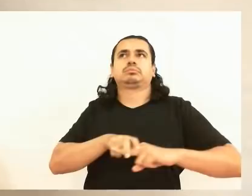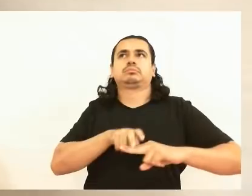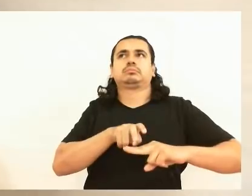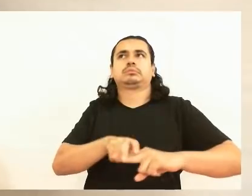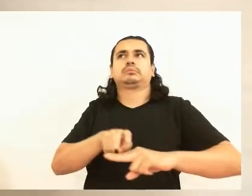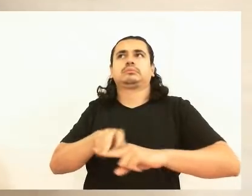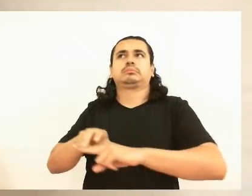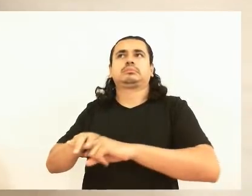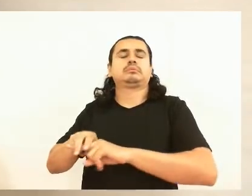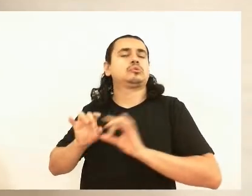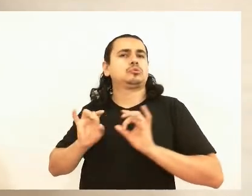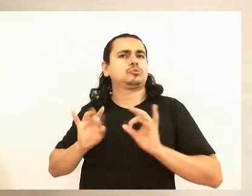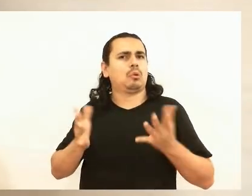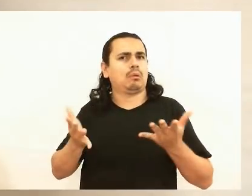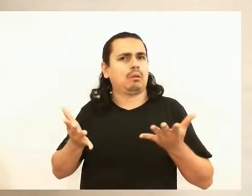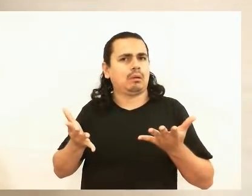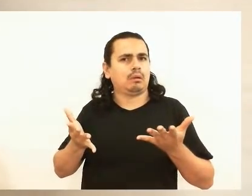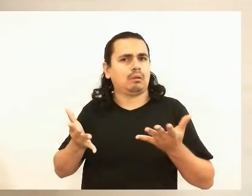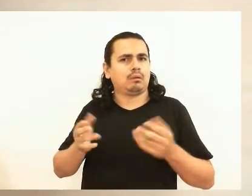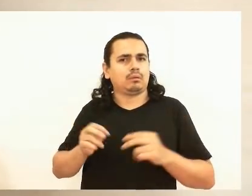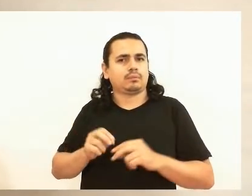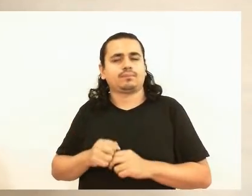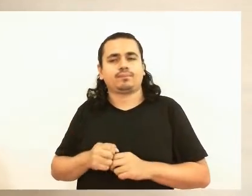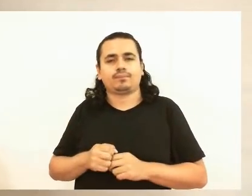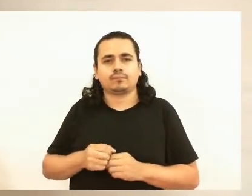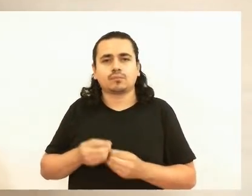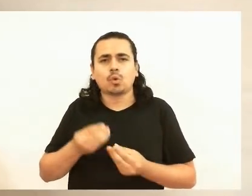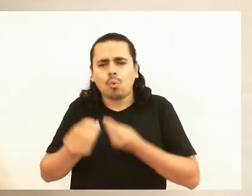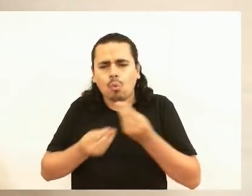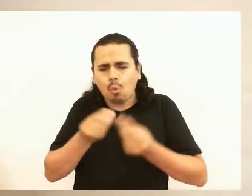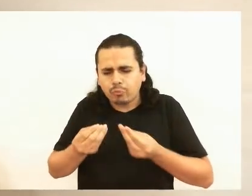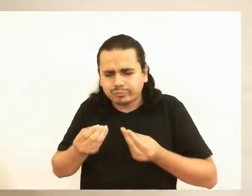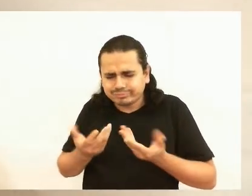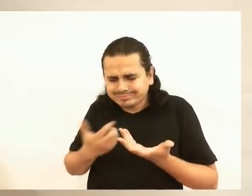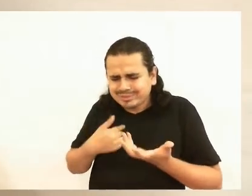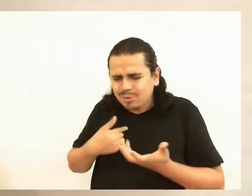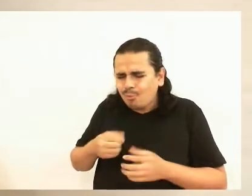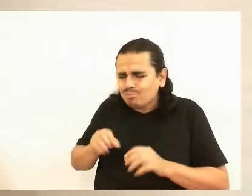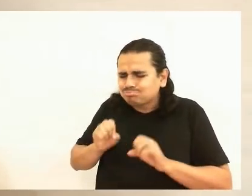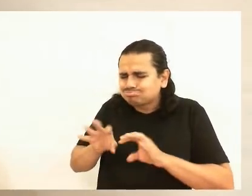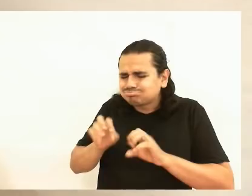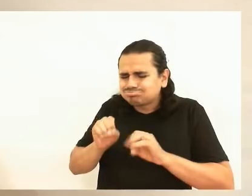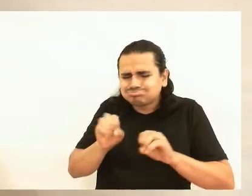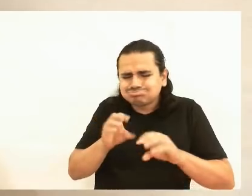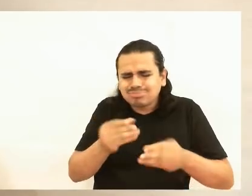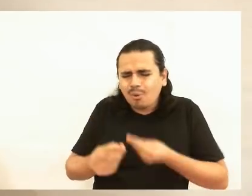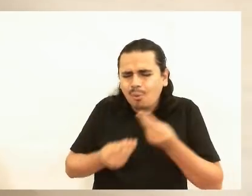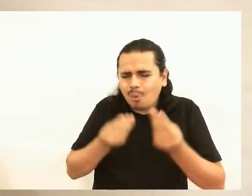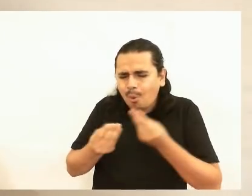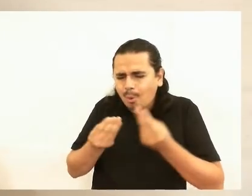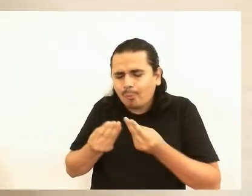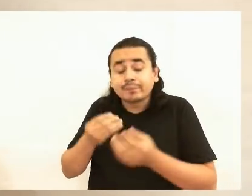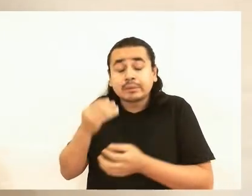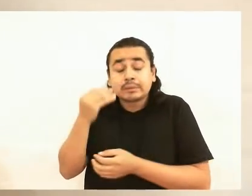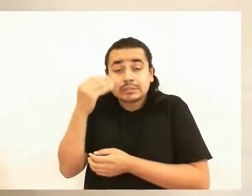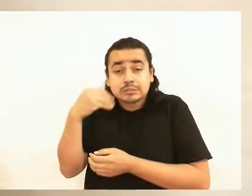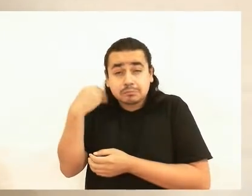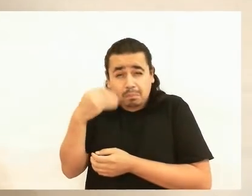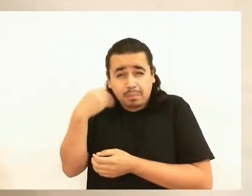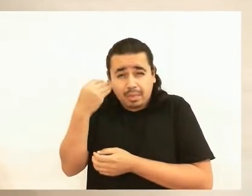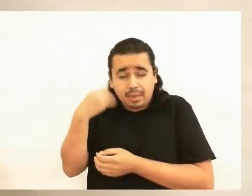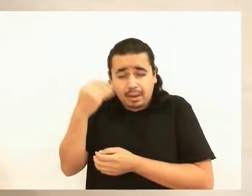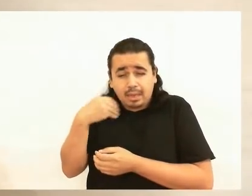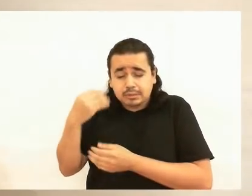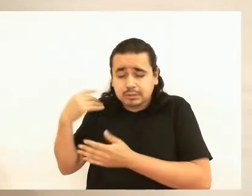e aí então como que eu vou lidar com isso a experiência de